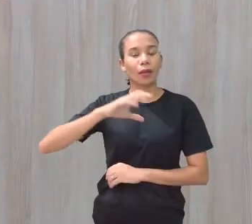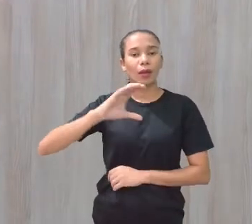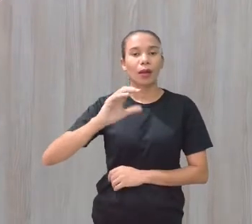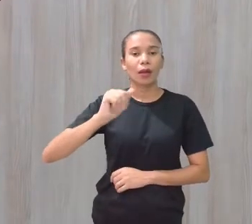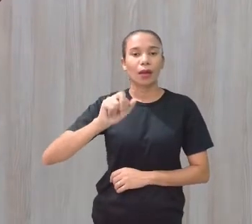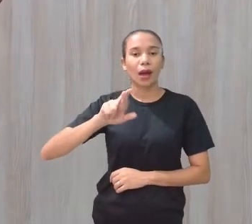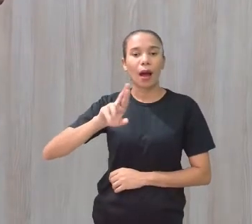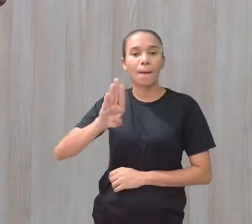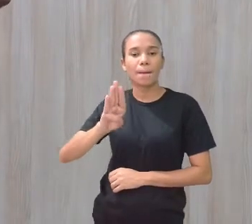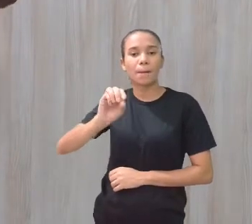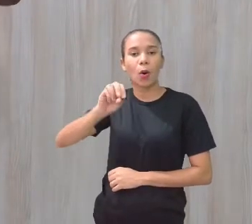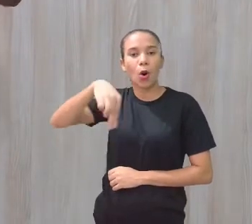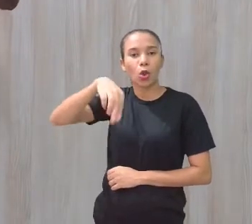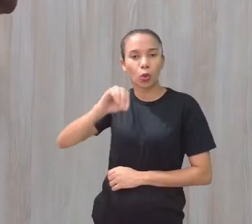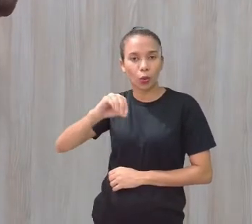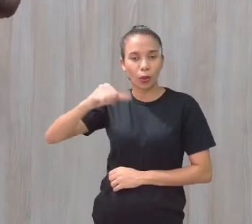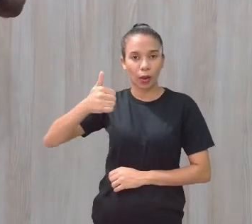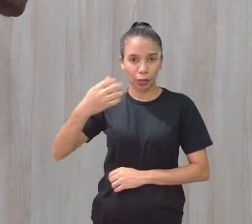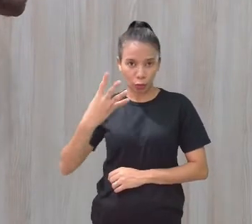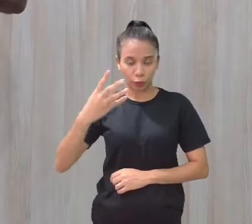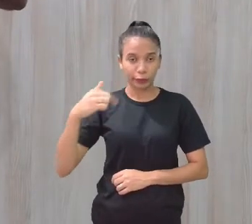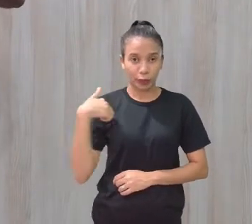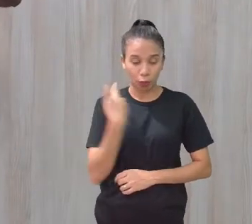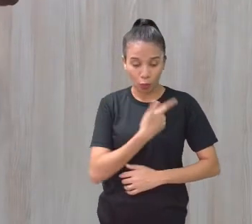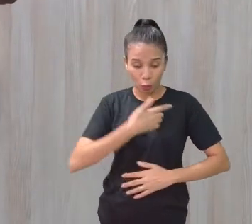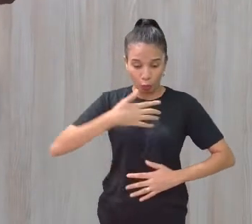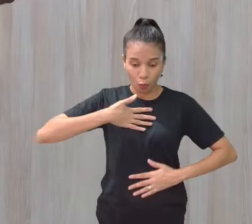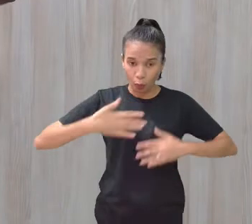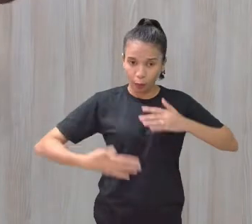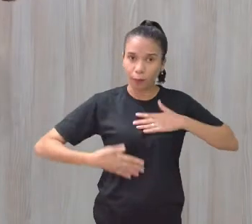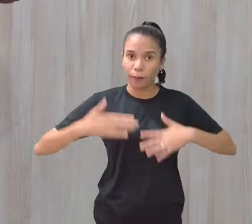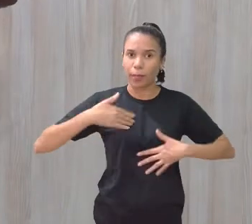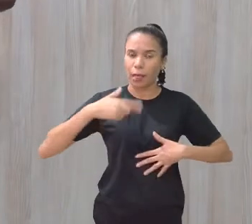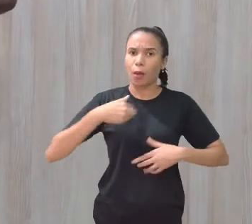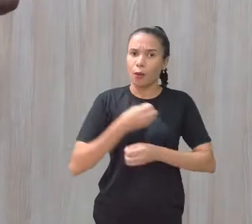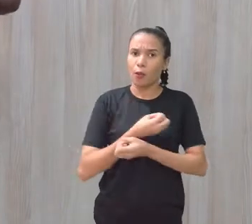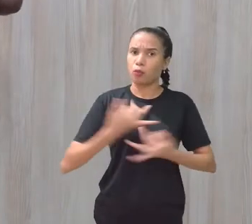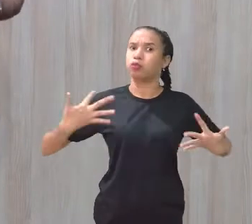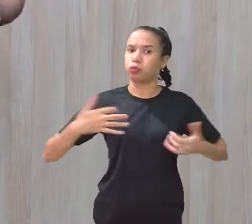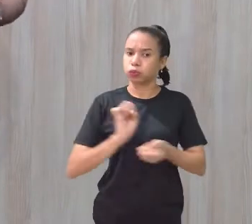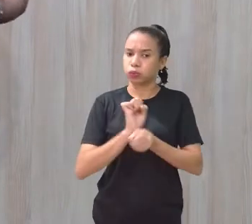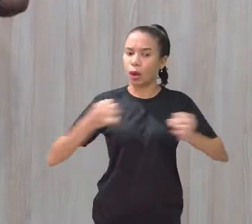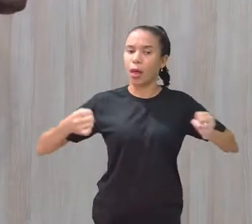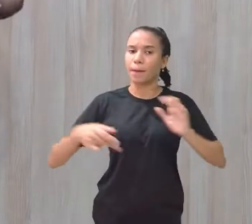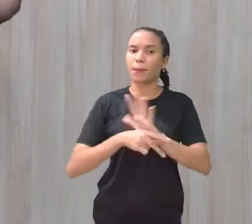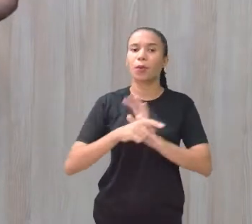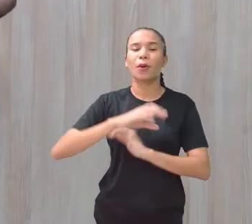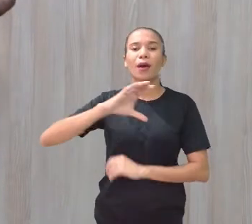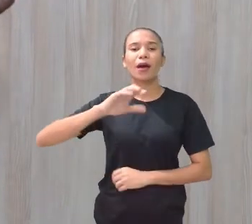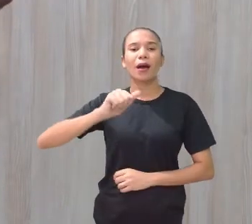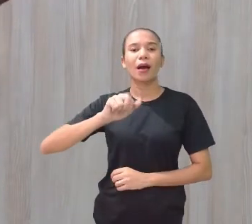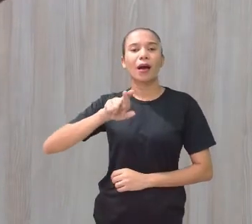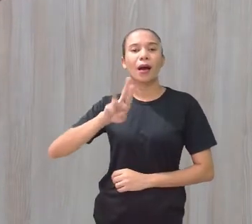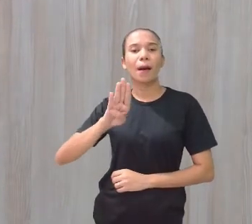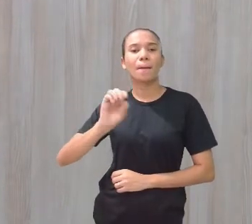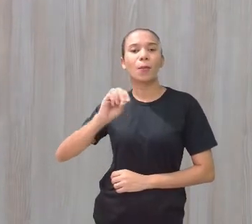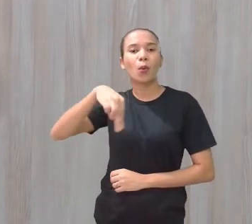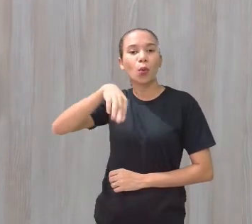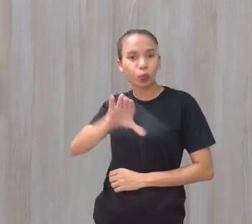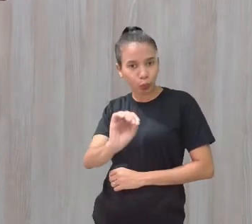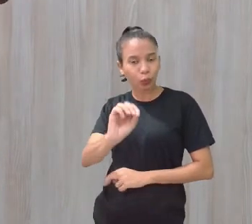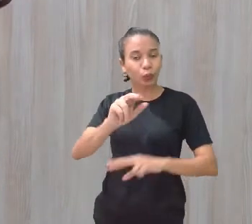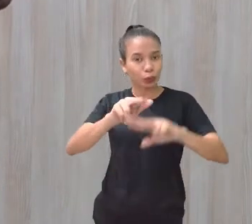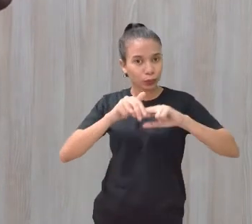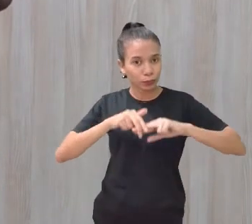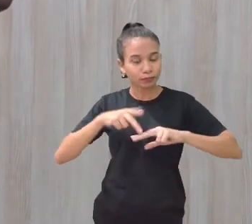carbono 14, o nosso organismo ele possui uma grande quantidade de carbono, né, um elemento químico. Então, na